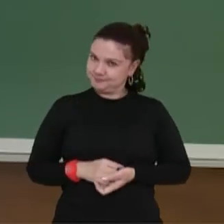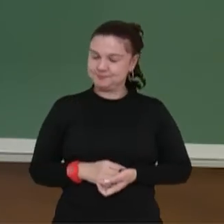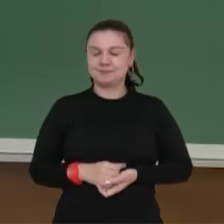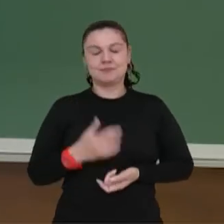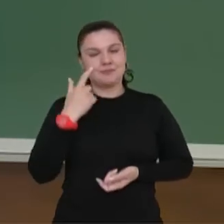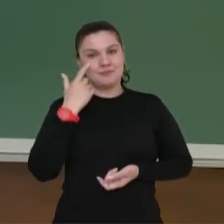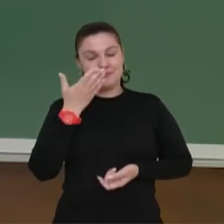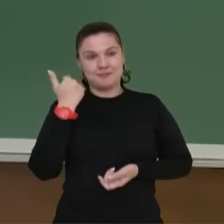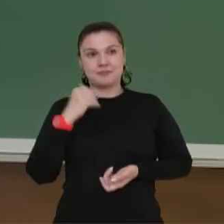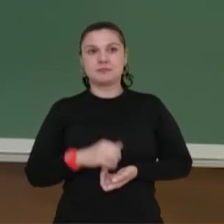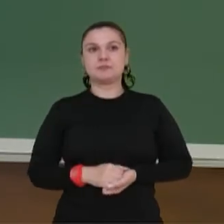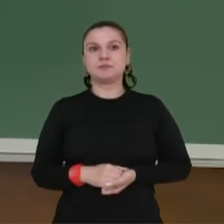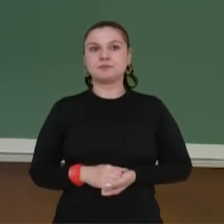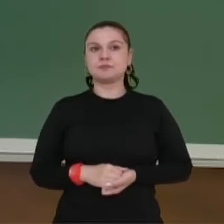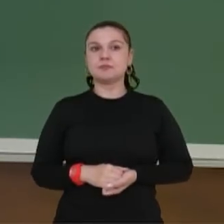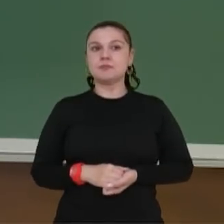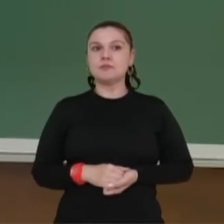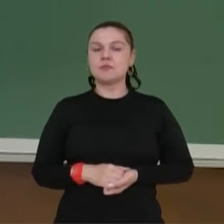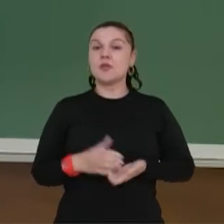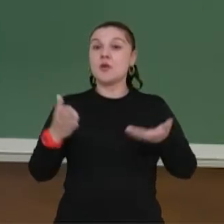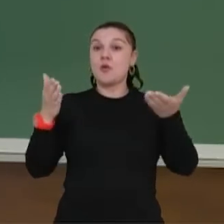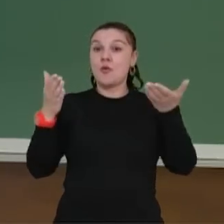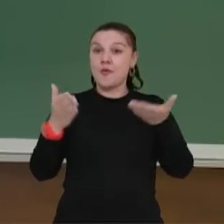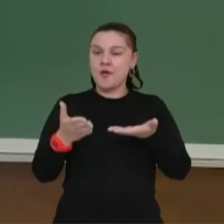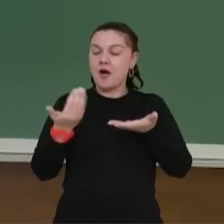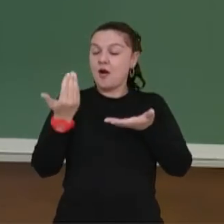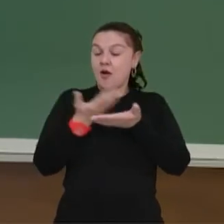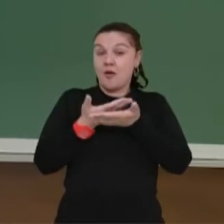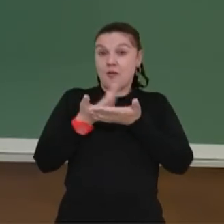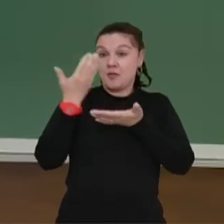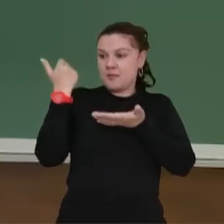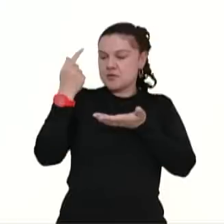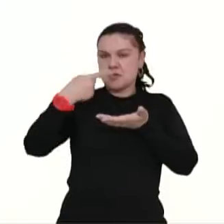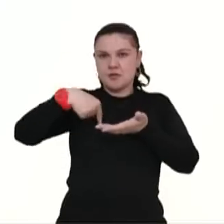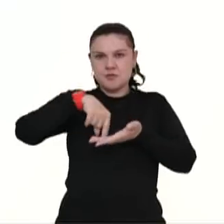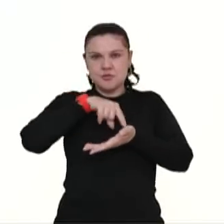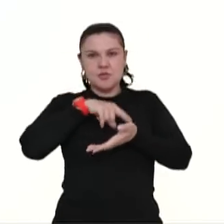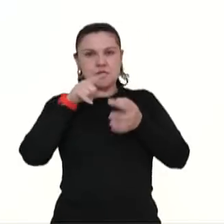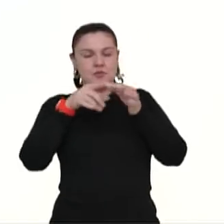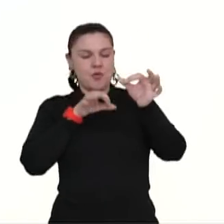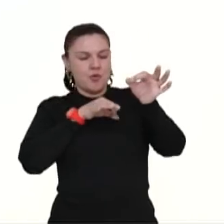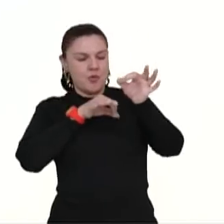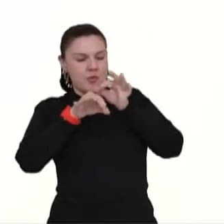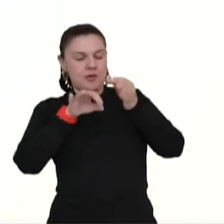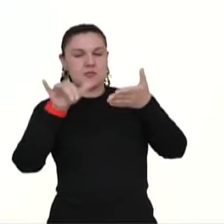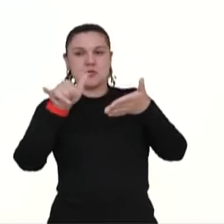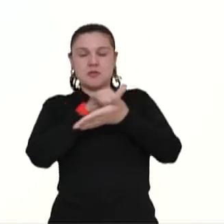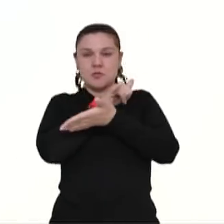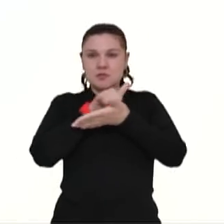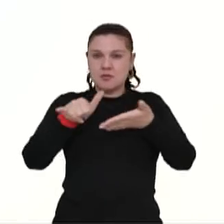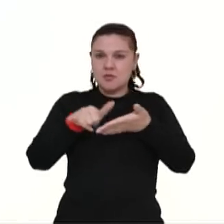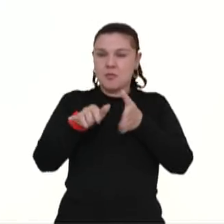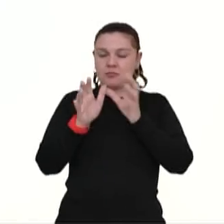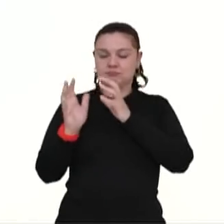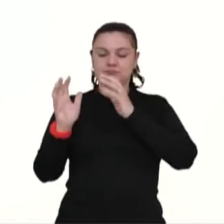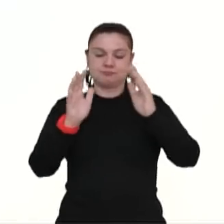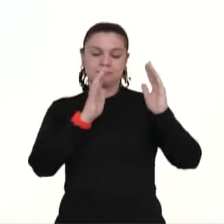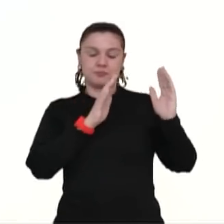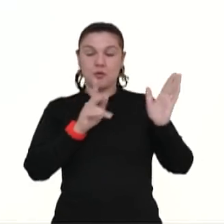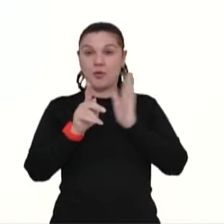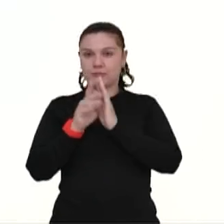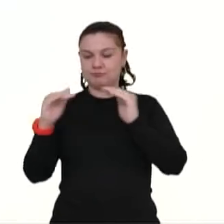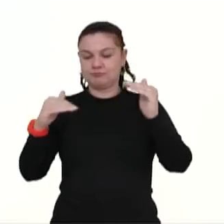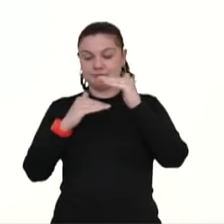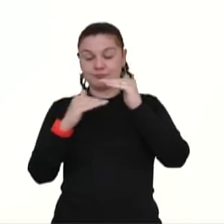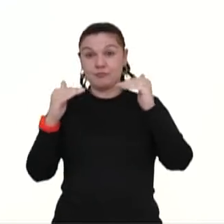Então vamos começar. O que nós vimos anteriormente? Nós vimos organização dos dados estatísticos em intervalos de classes,